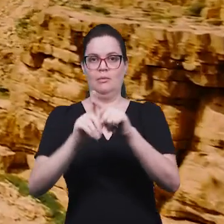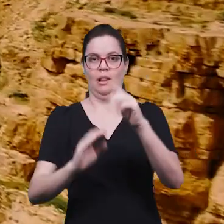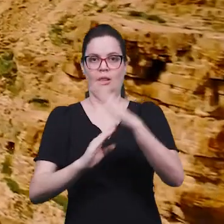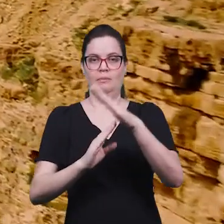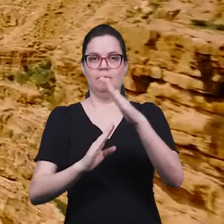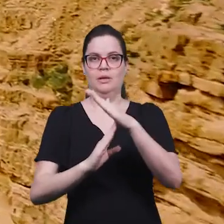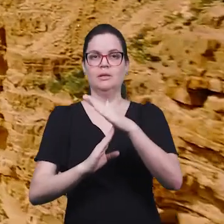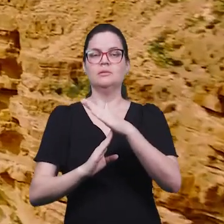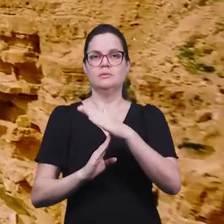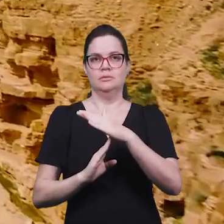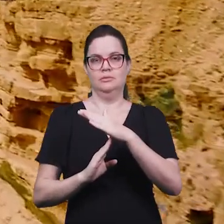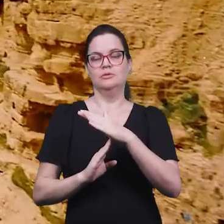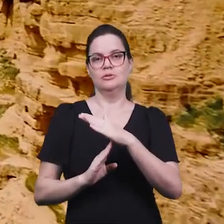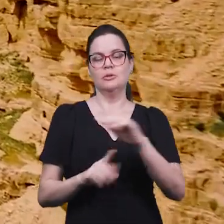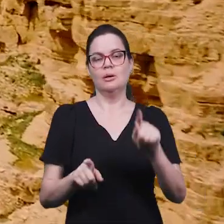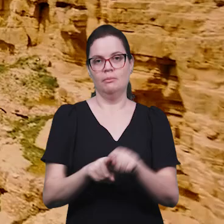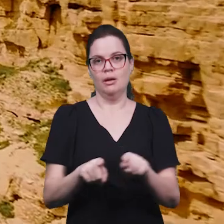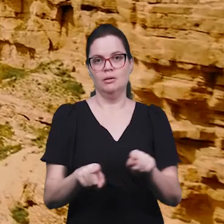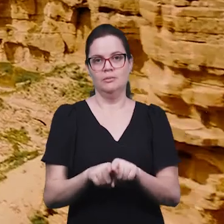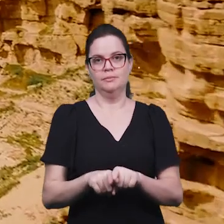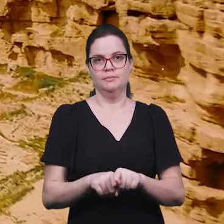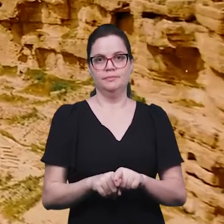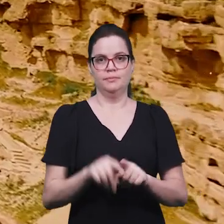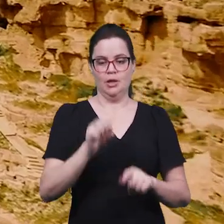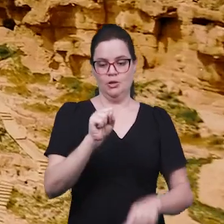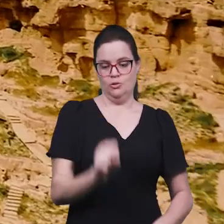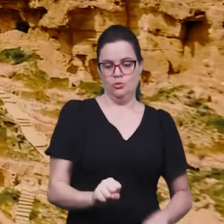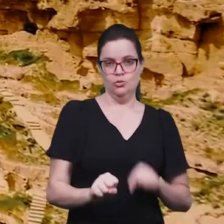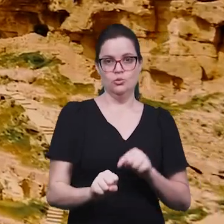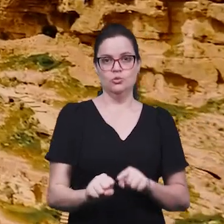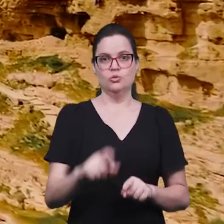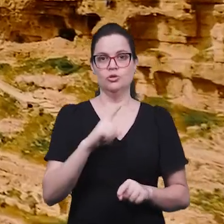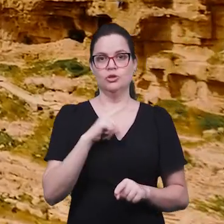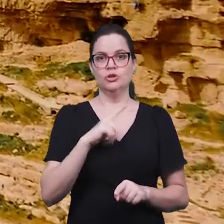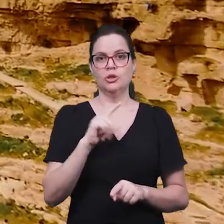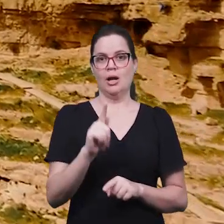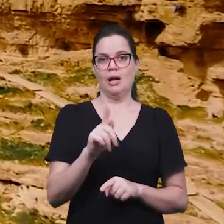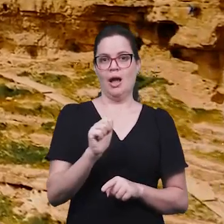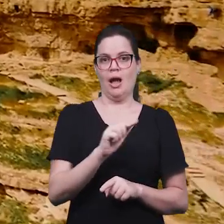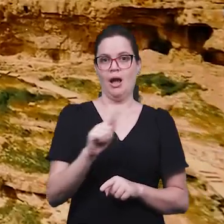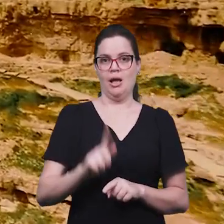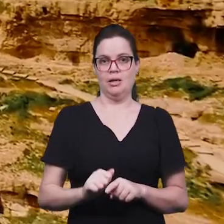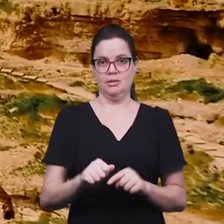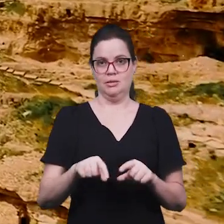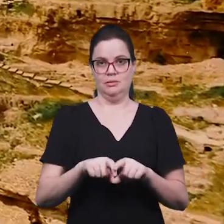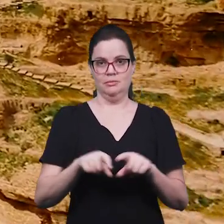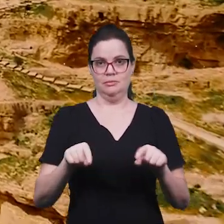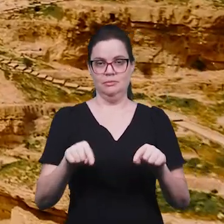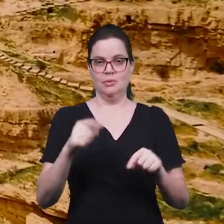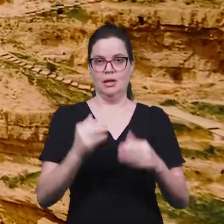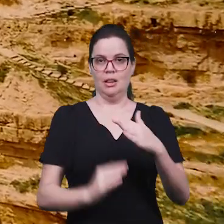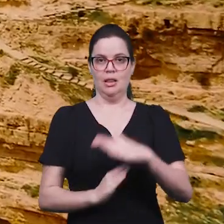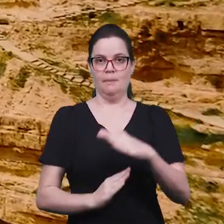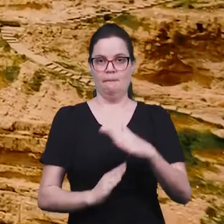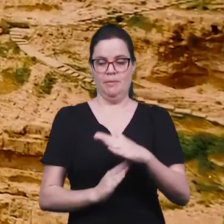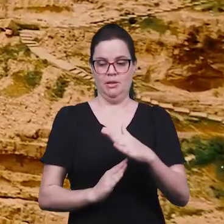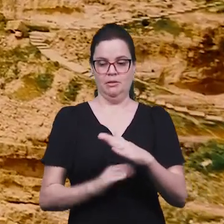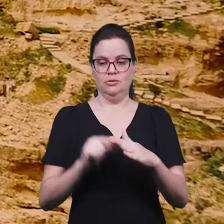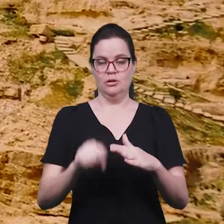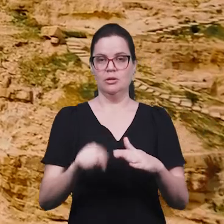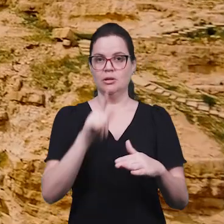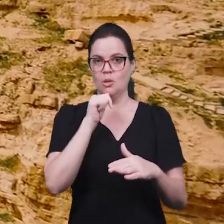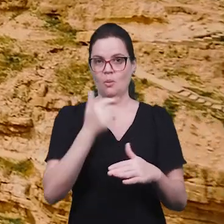limite setentrional do deserto da Judéia. Na parte sul, a faixa de Gaza, que define o limite